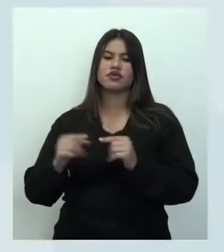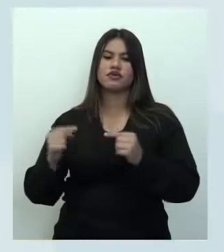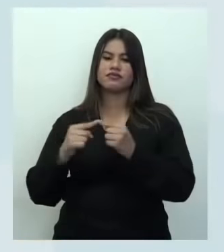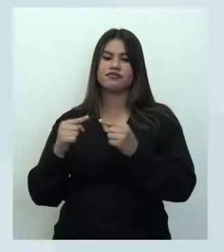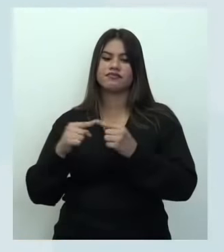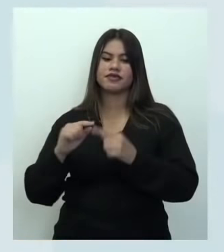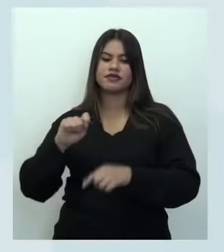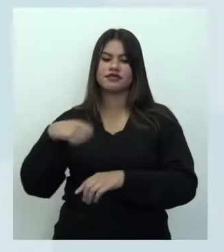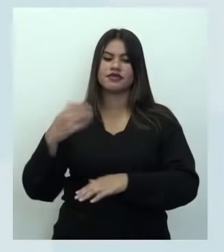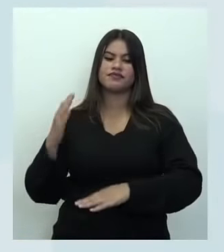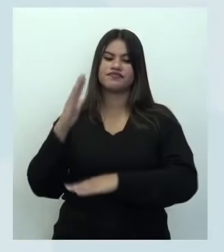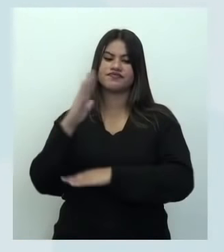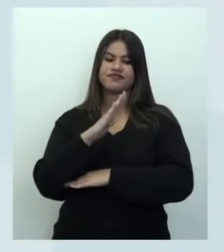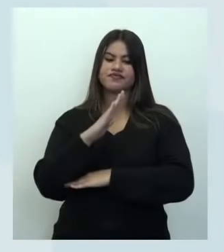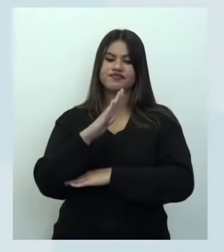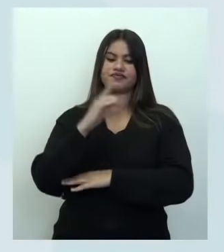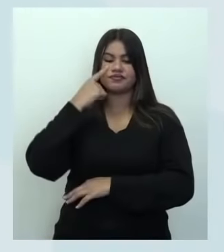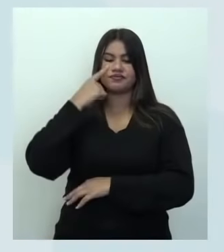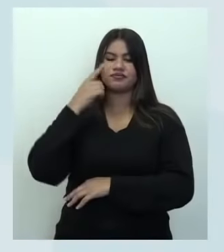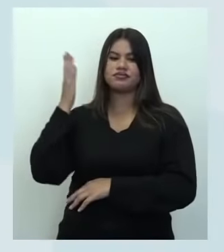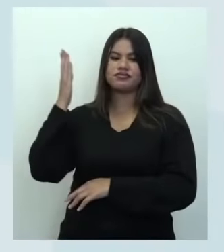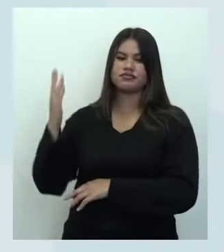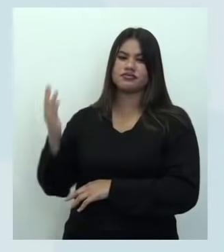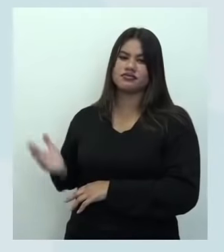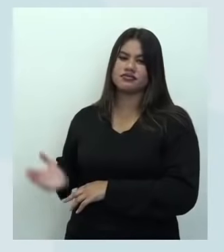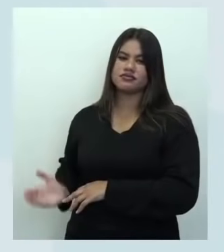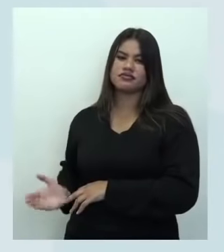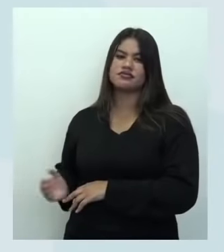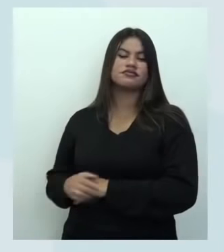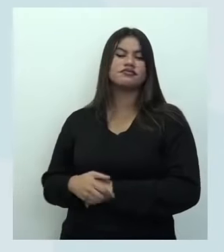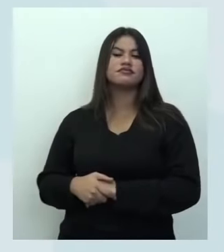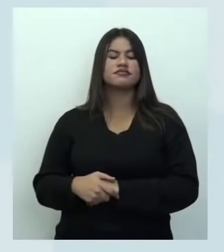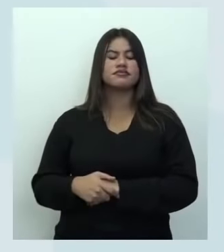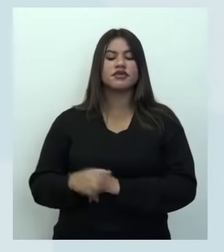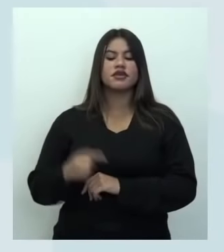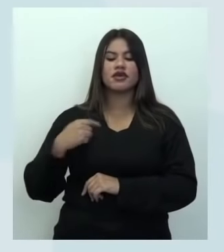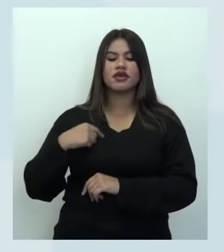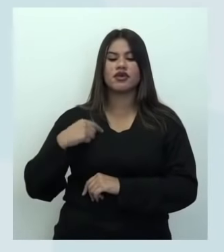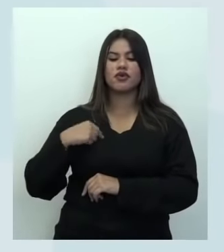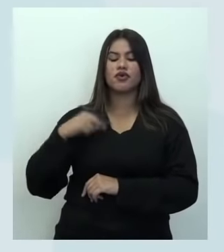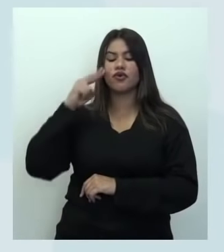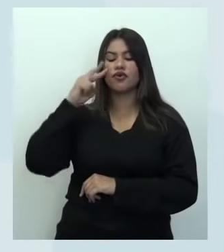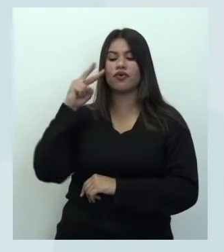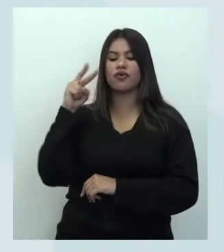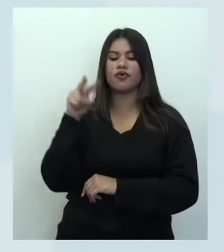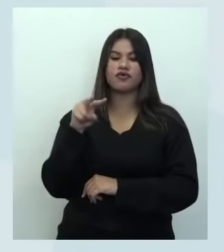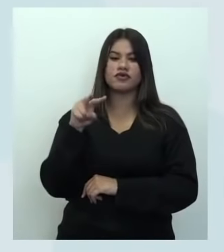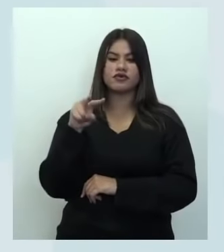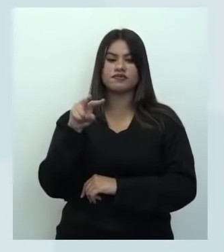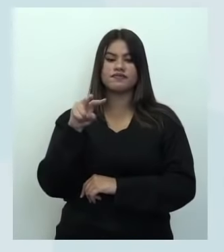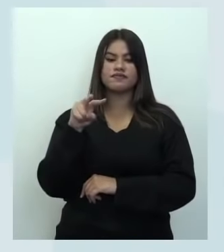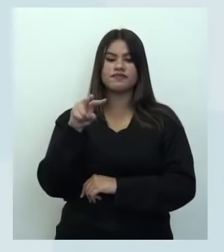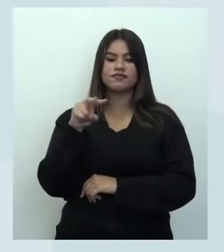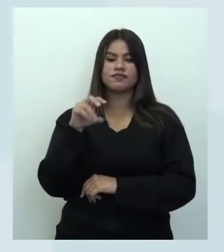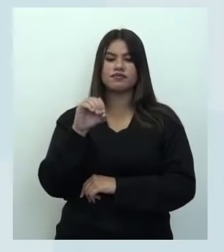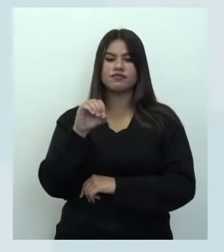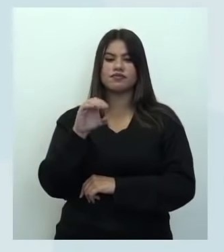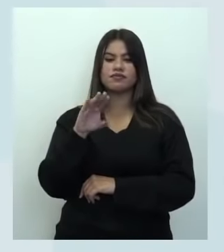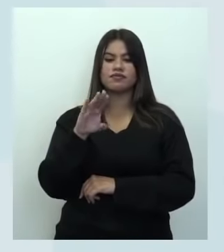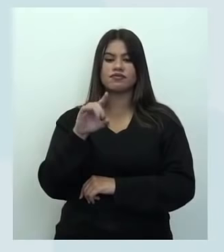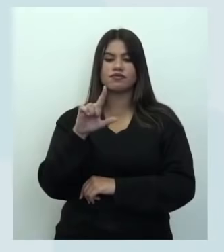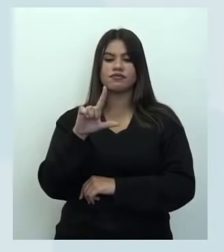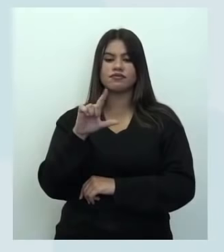nós temos aí as vistas da topografia, né? Então eu consigo ver que eu tenho a vista